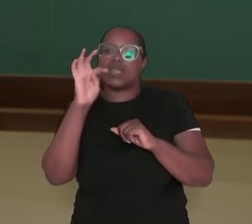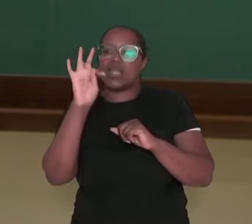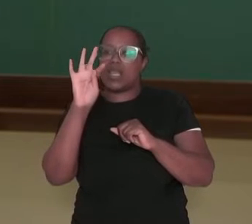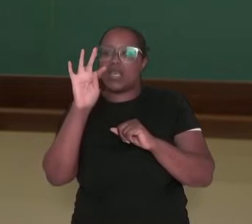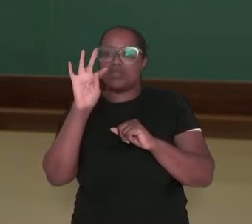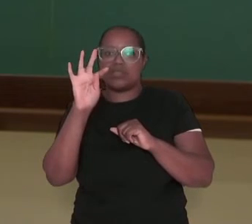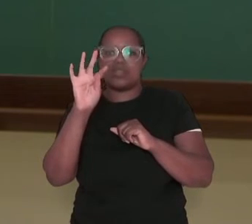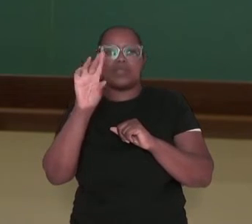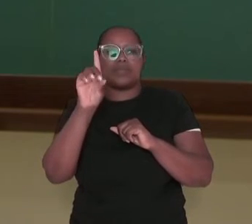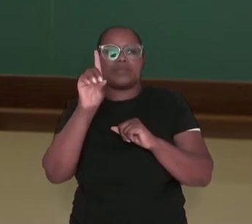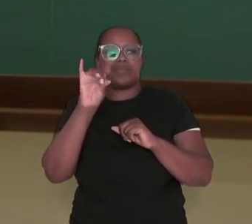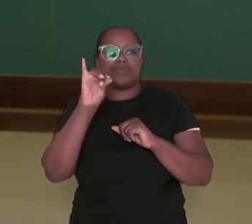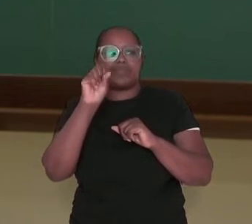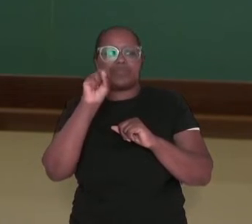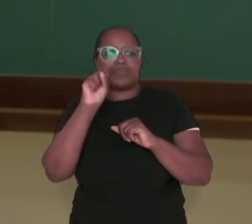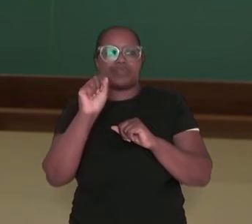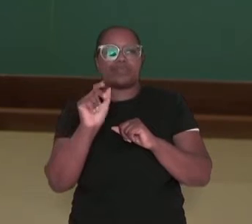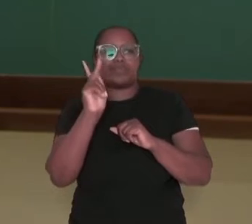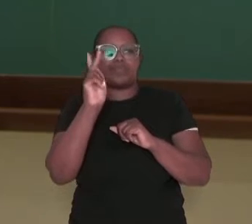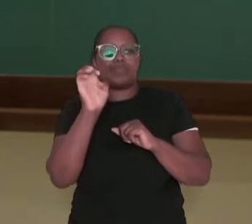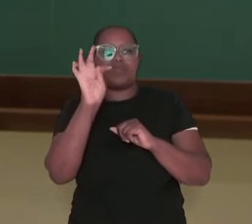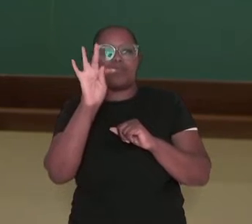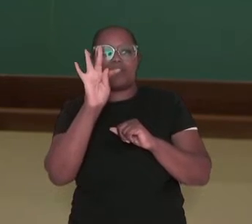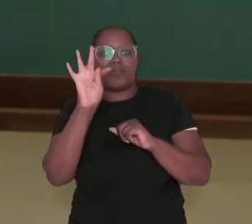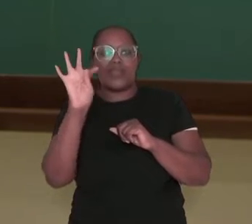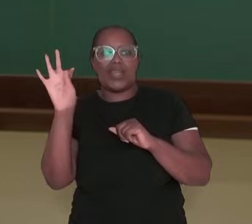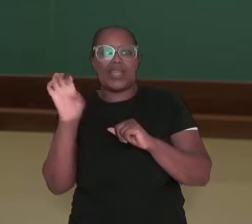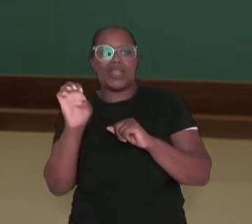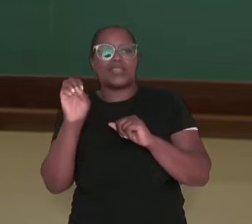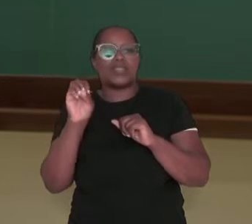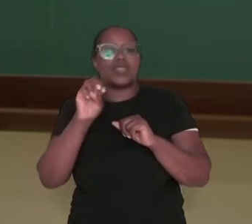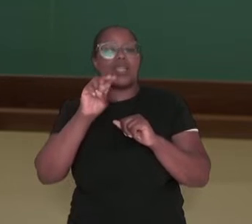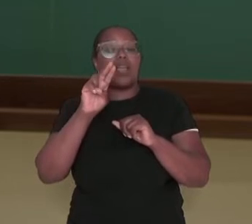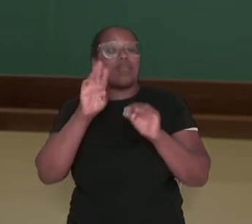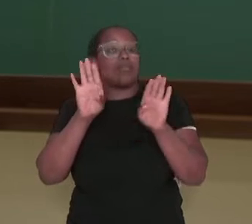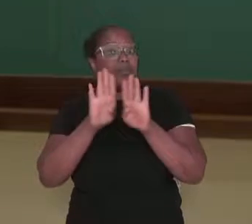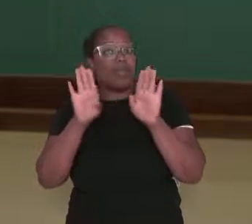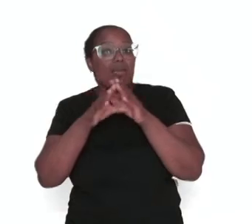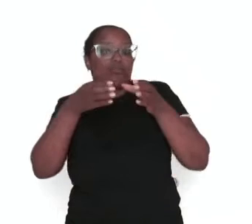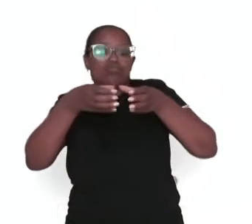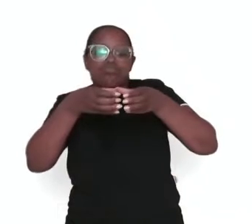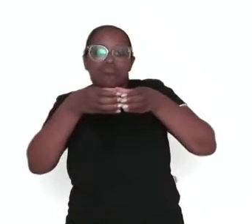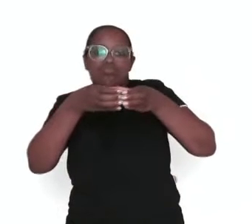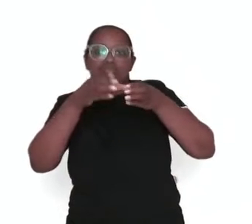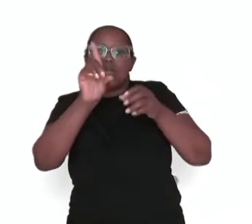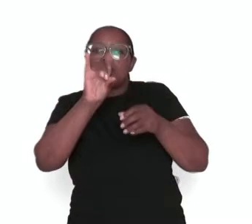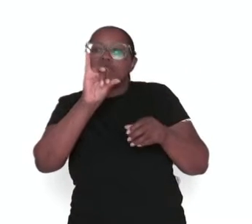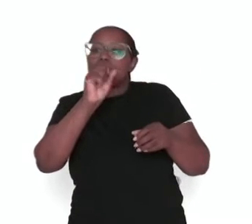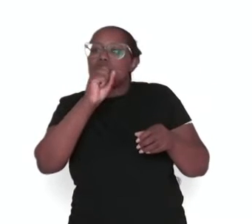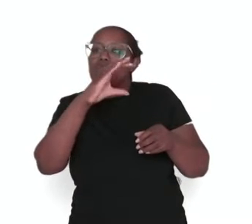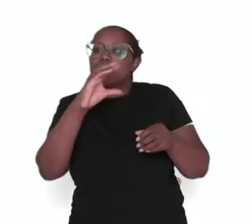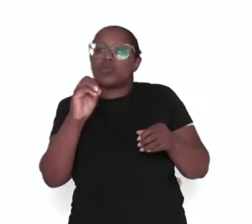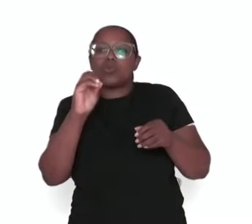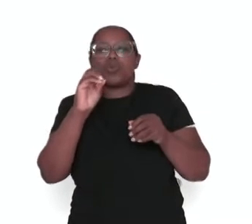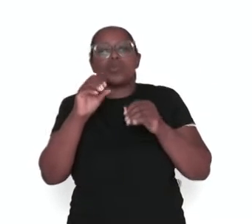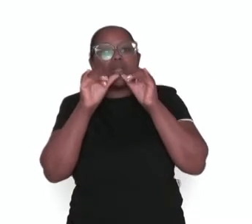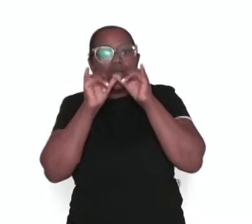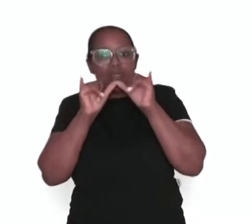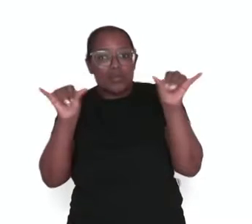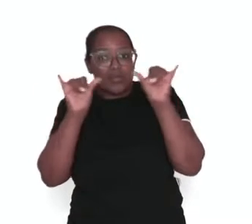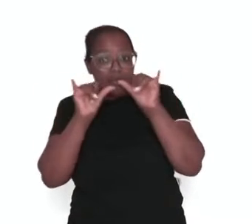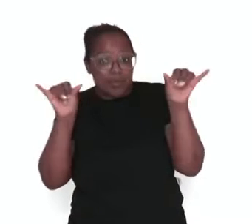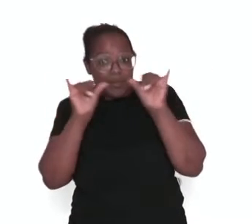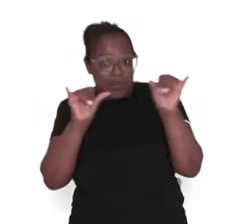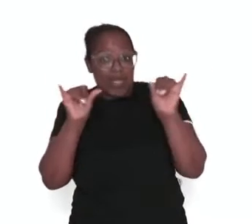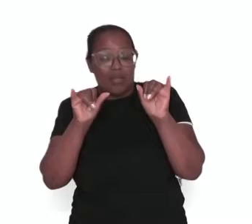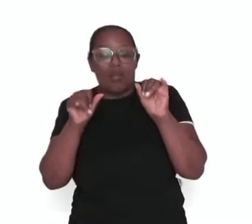como disquete, disque, flop disk. É um tipo de disco de armazenamento composto por um disco